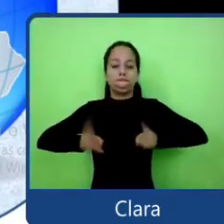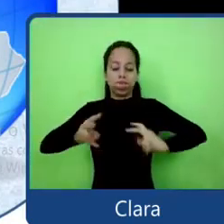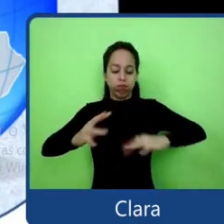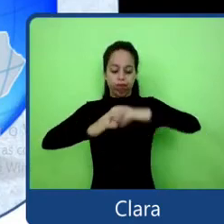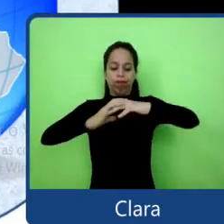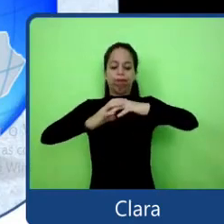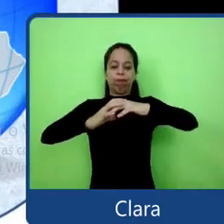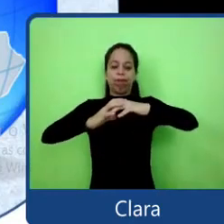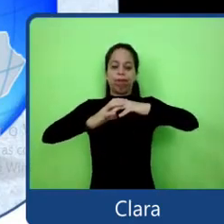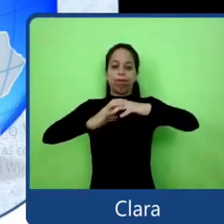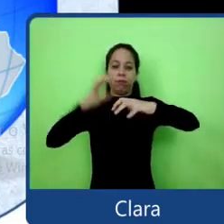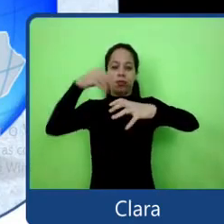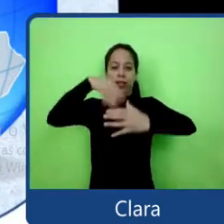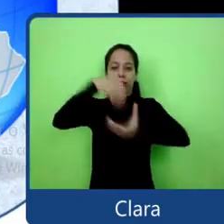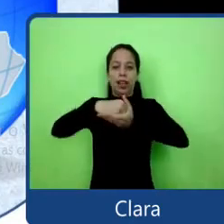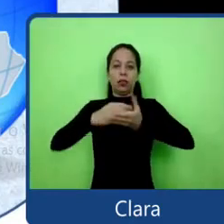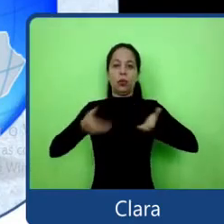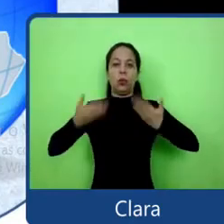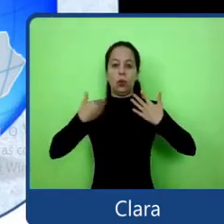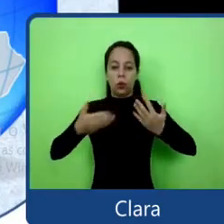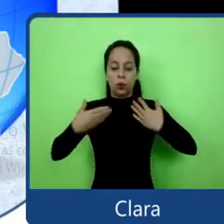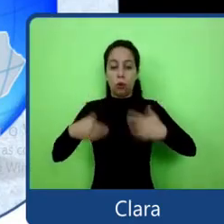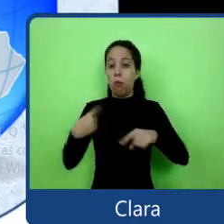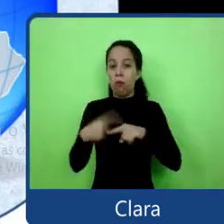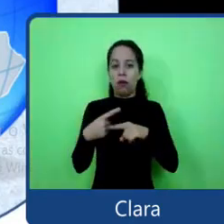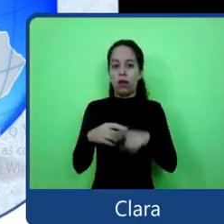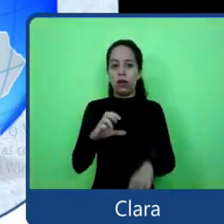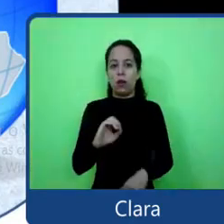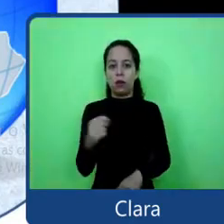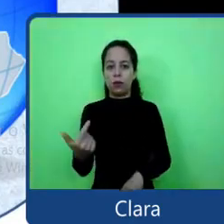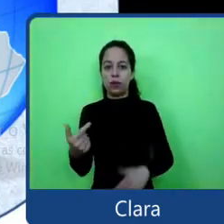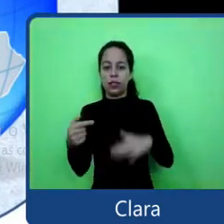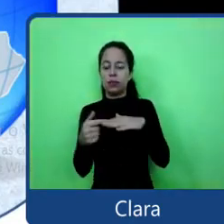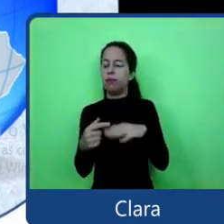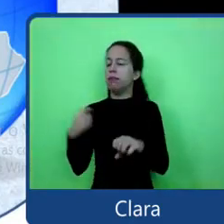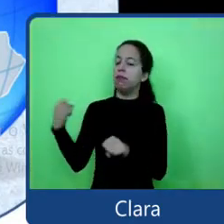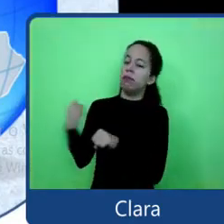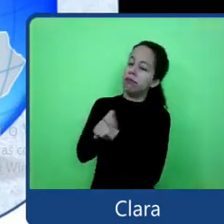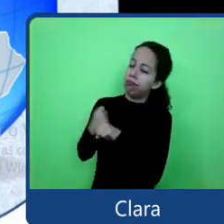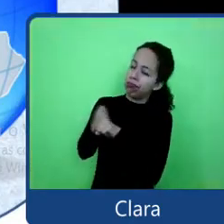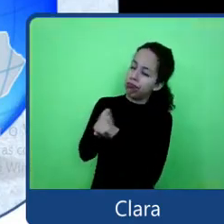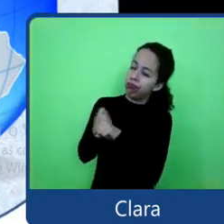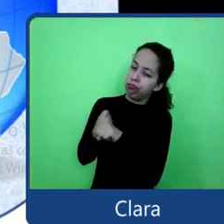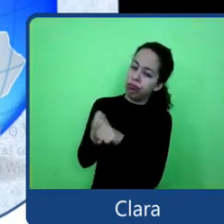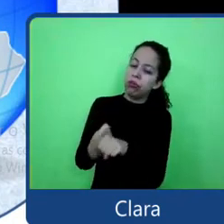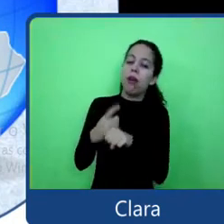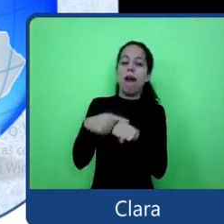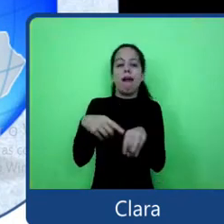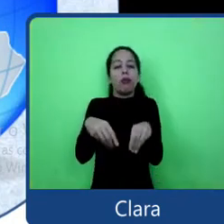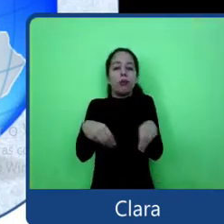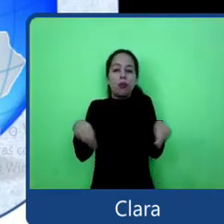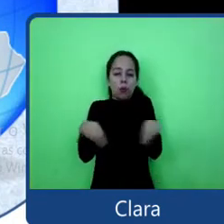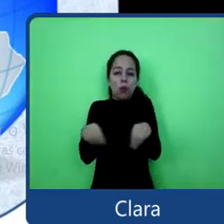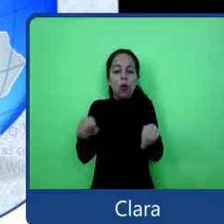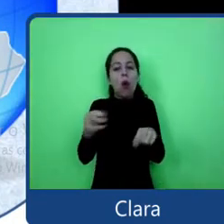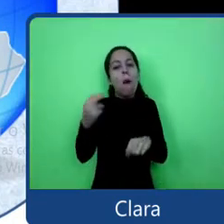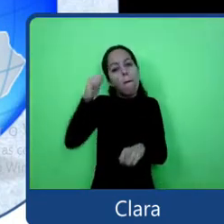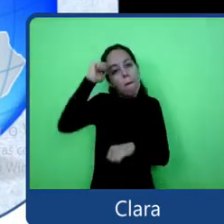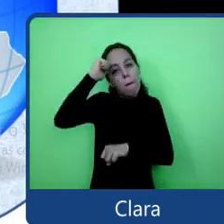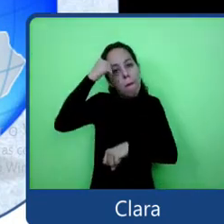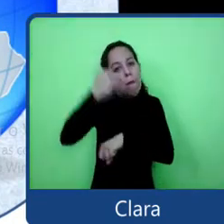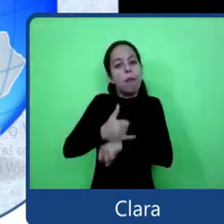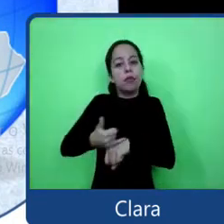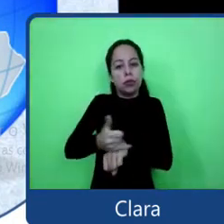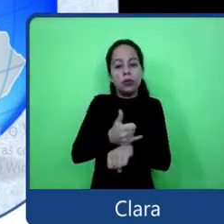quantidade massiva de carbono que estava armazenado milhões de anos, né, no subsolo, na forma de petróleo, por exemplo, estamos jogando